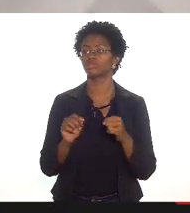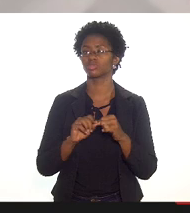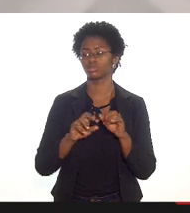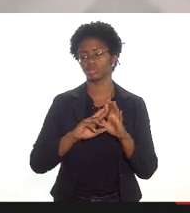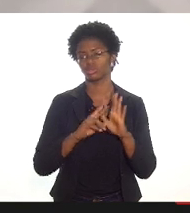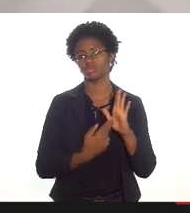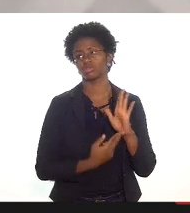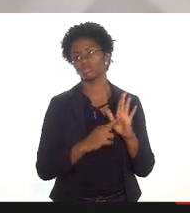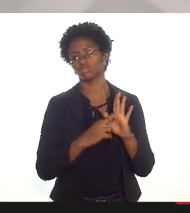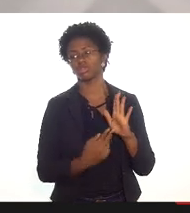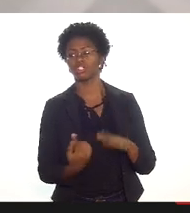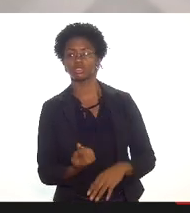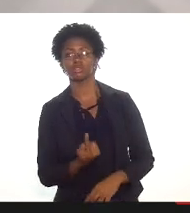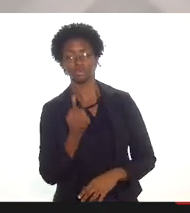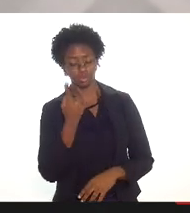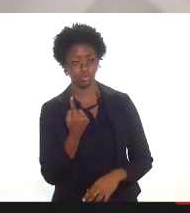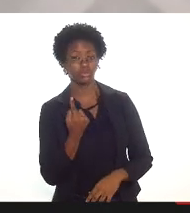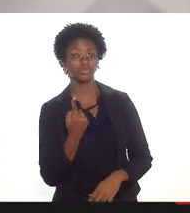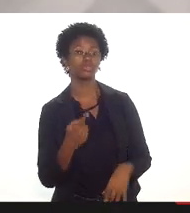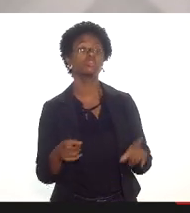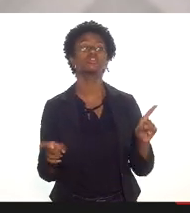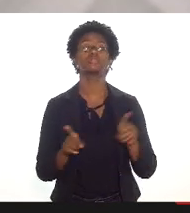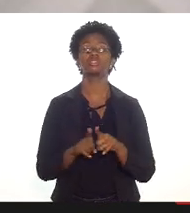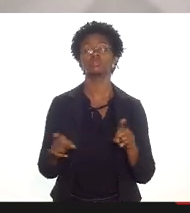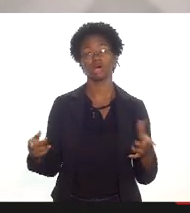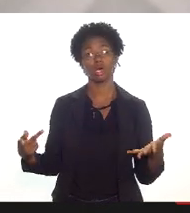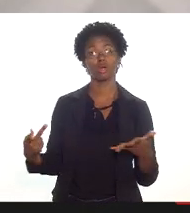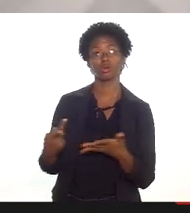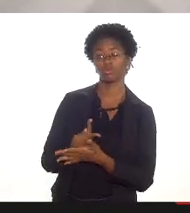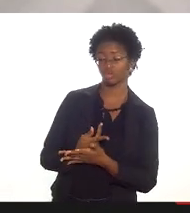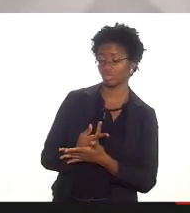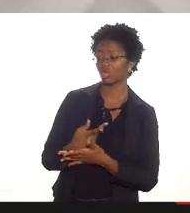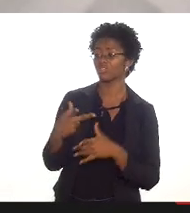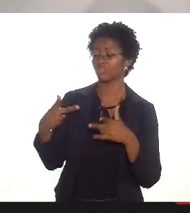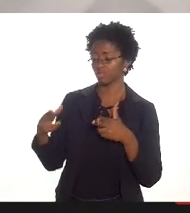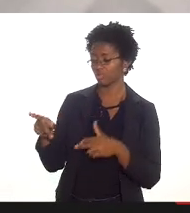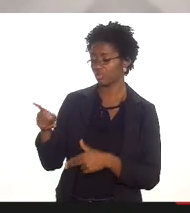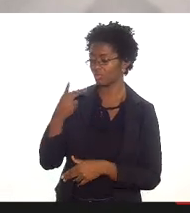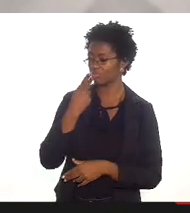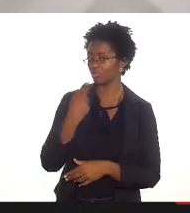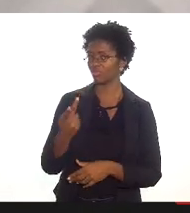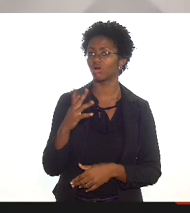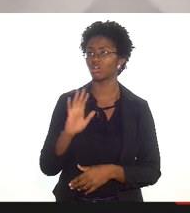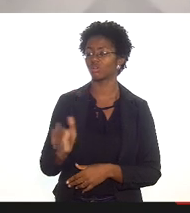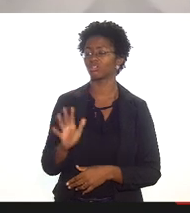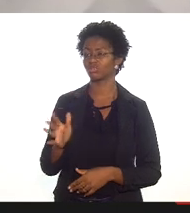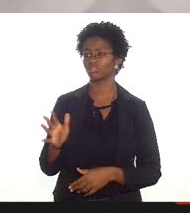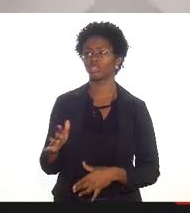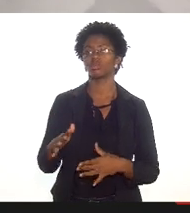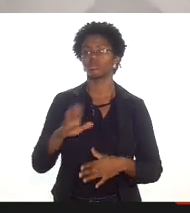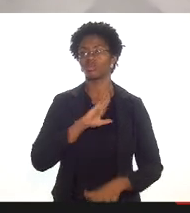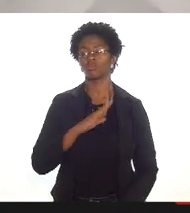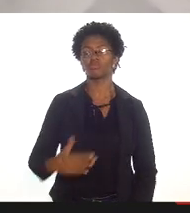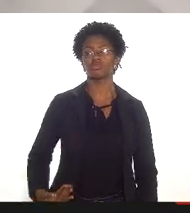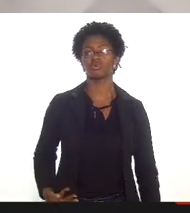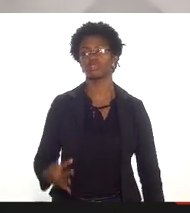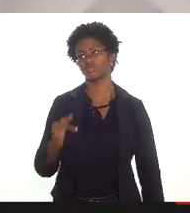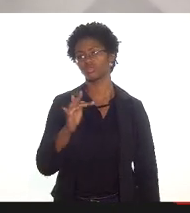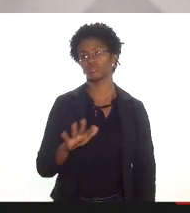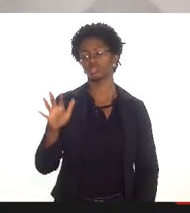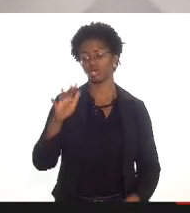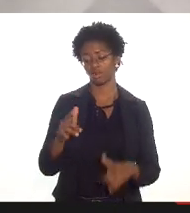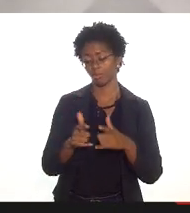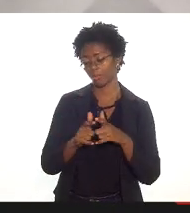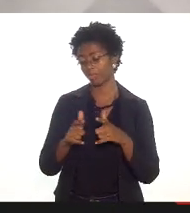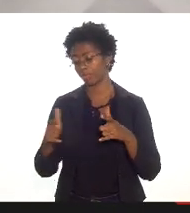regulação única e se aconteceu, conforme foi dito, que o governo federal ampliou o número